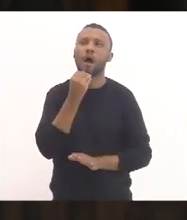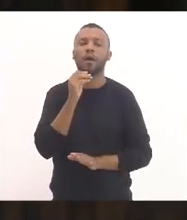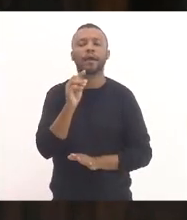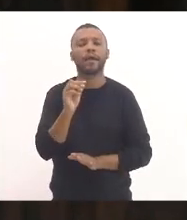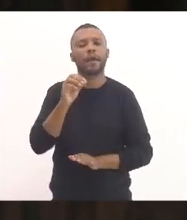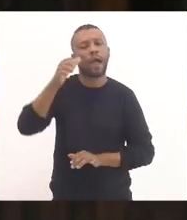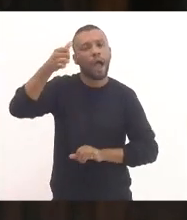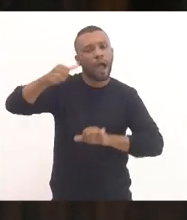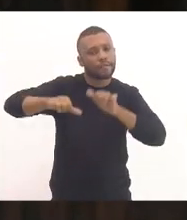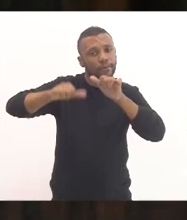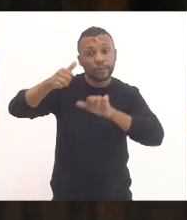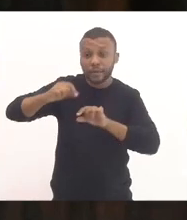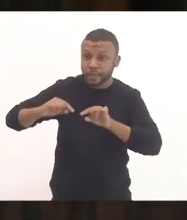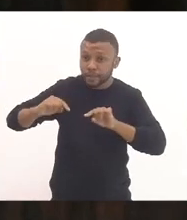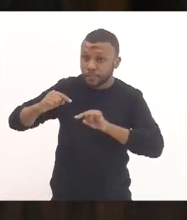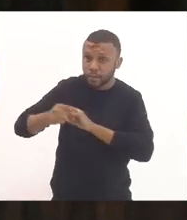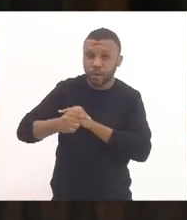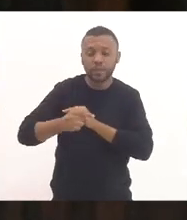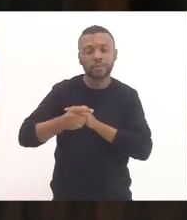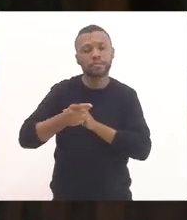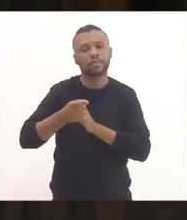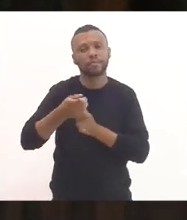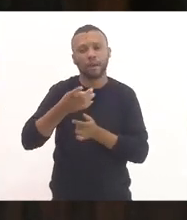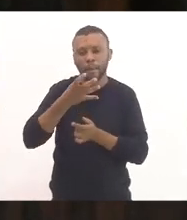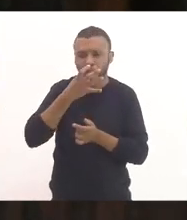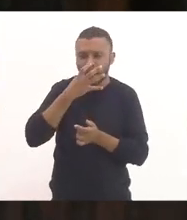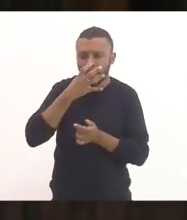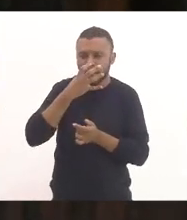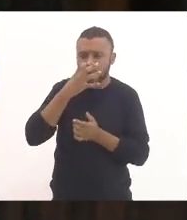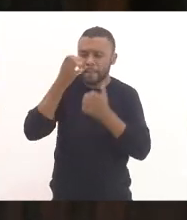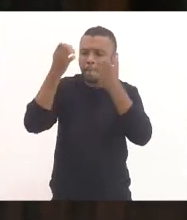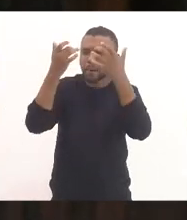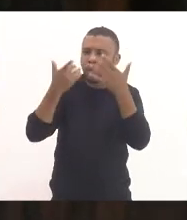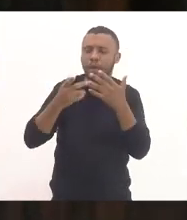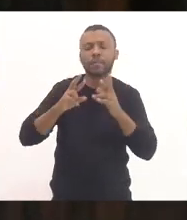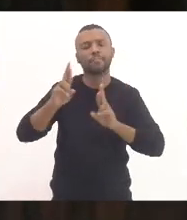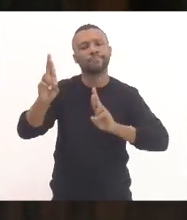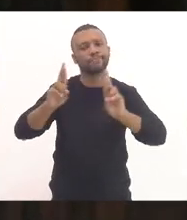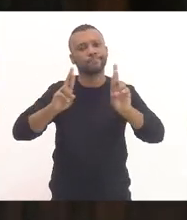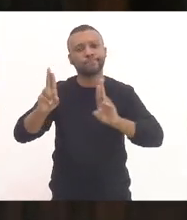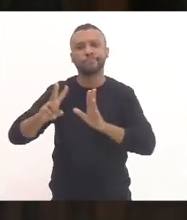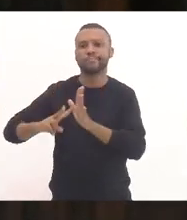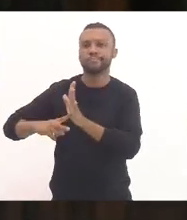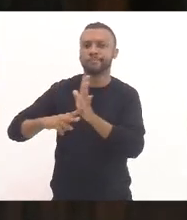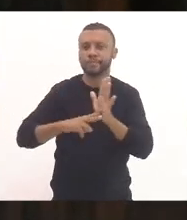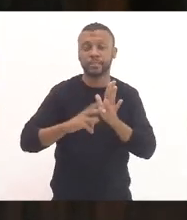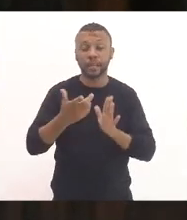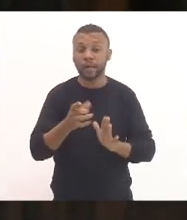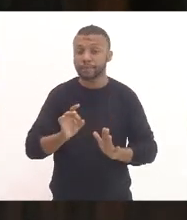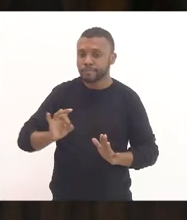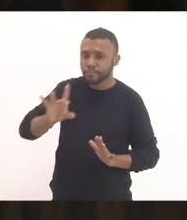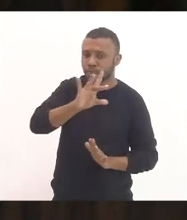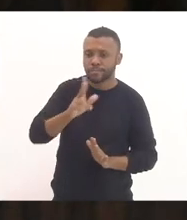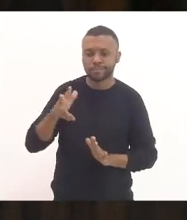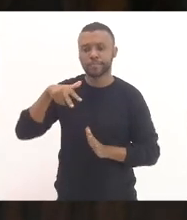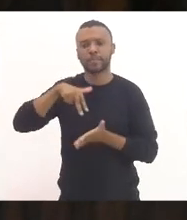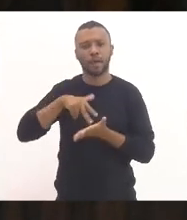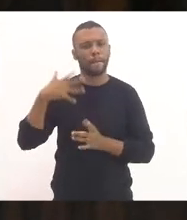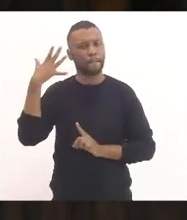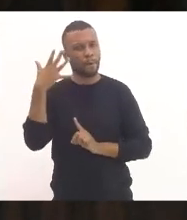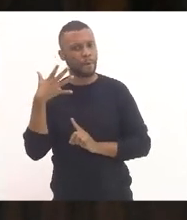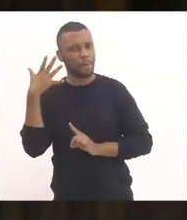que após ouvir uma das representações e aqueles que individualmente quiser sem fazer uso da palavra